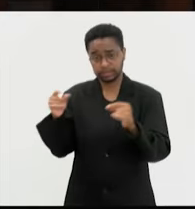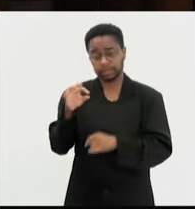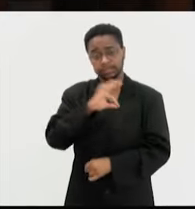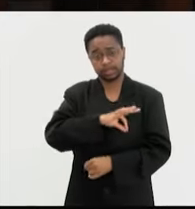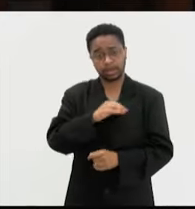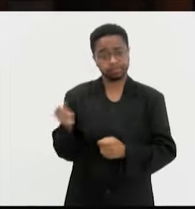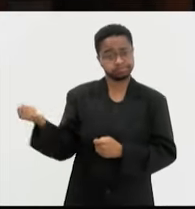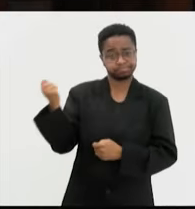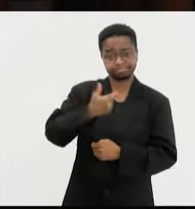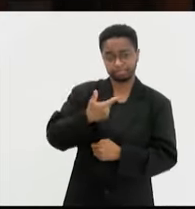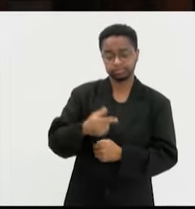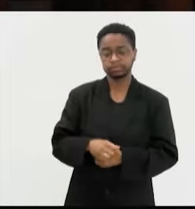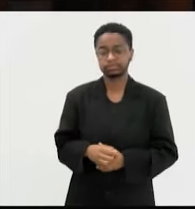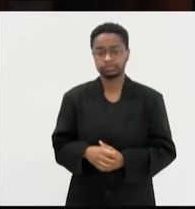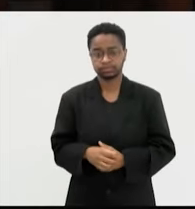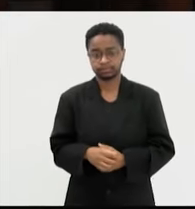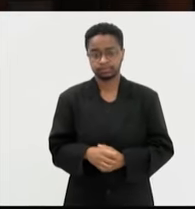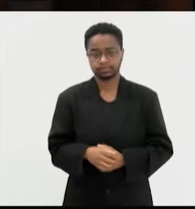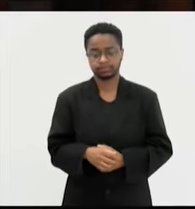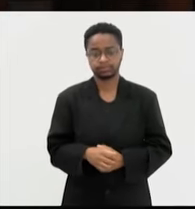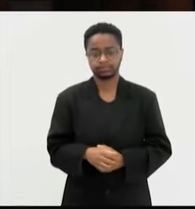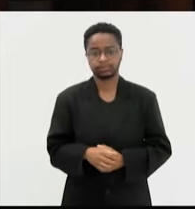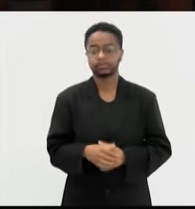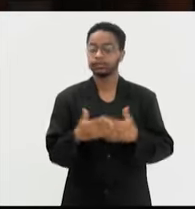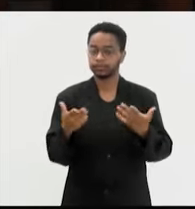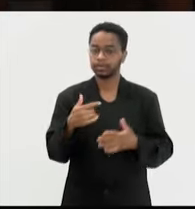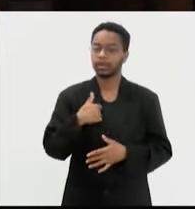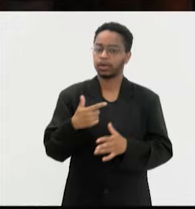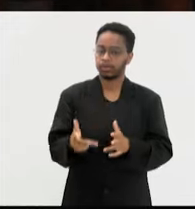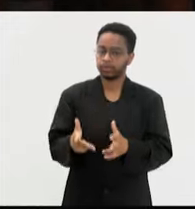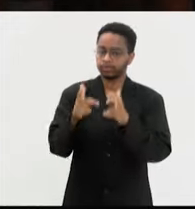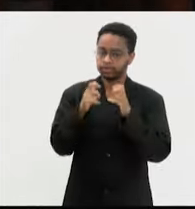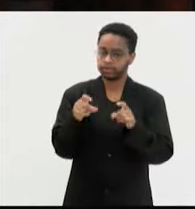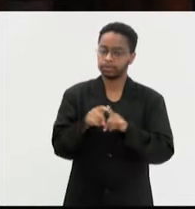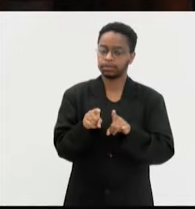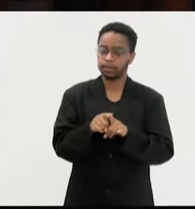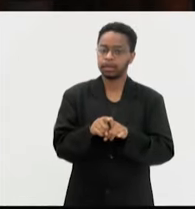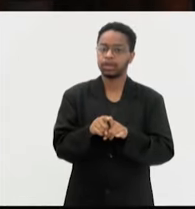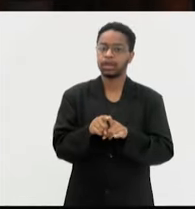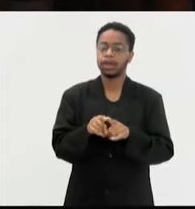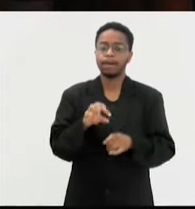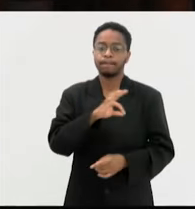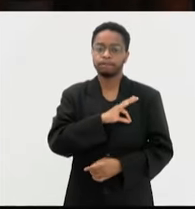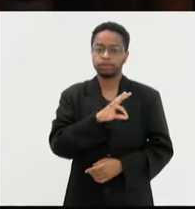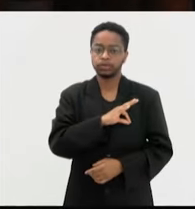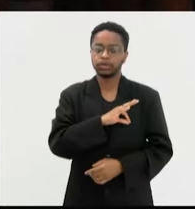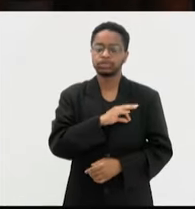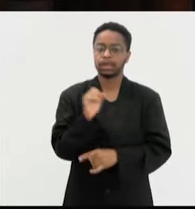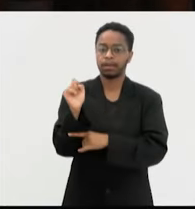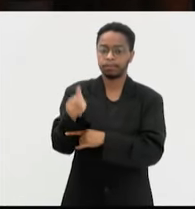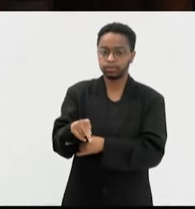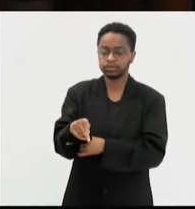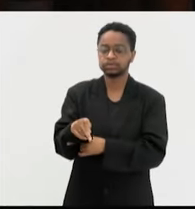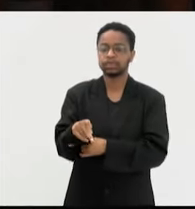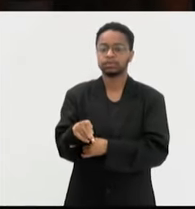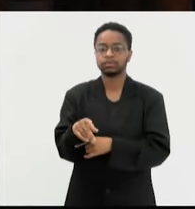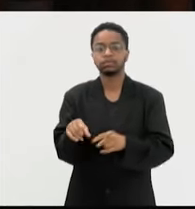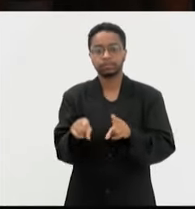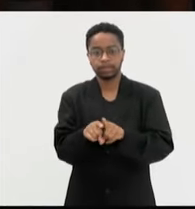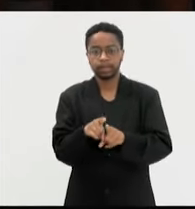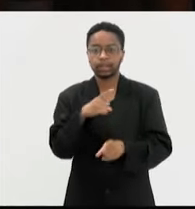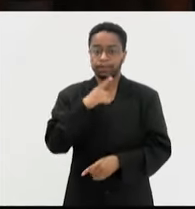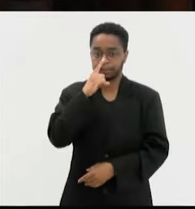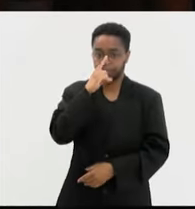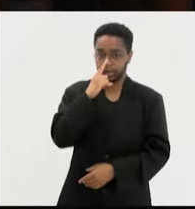o policial do Rio e nós corremos muito mais risco reconheço por reformado mesmo reformado mesmo na inatividade ele corre